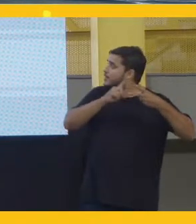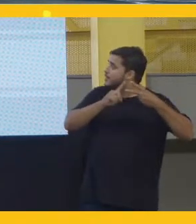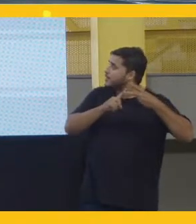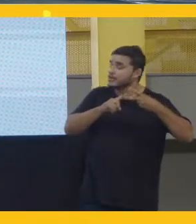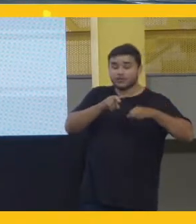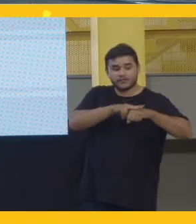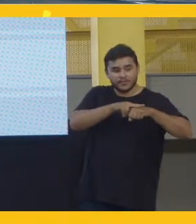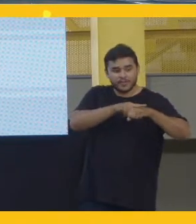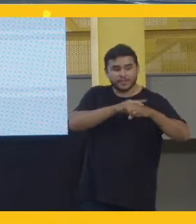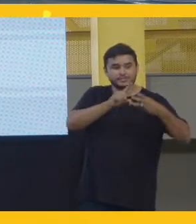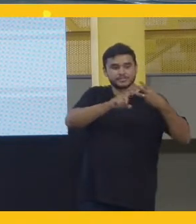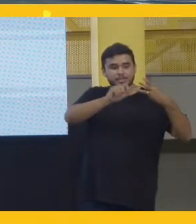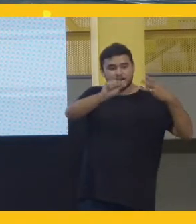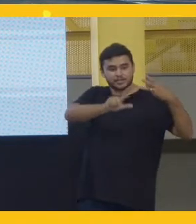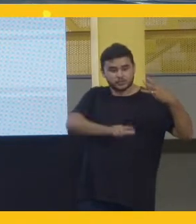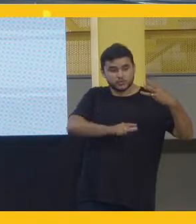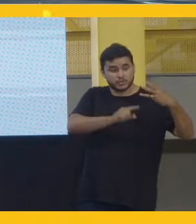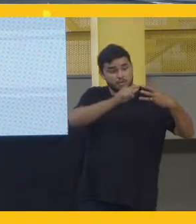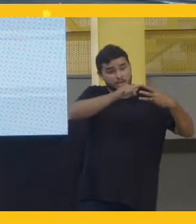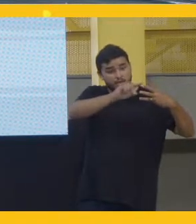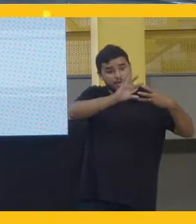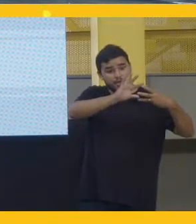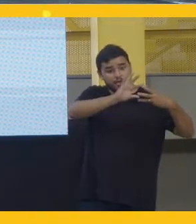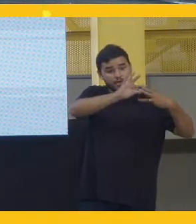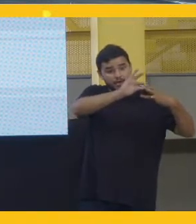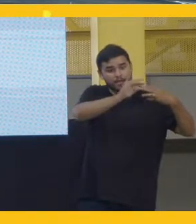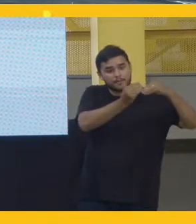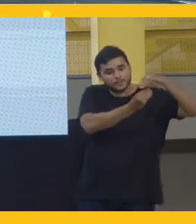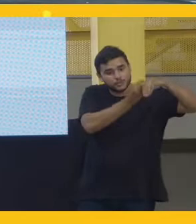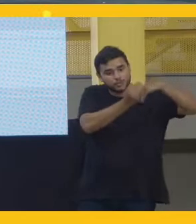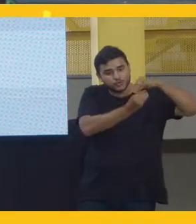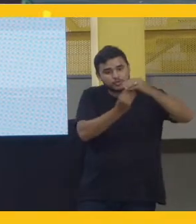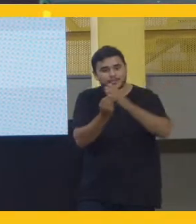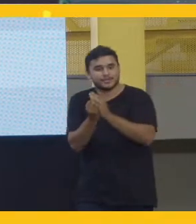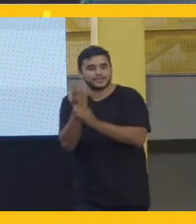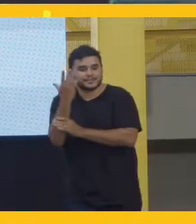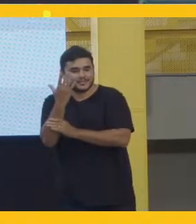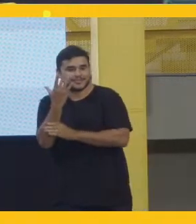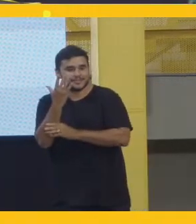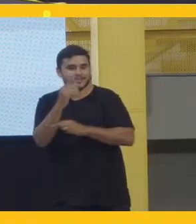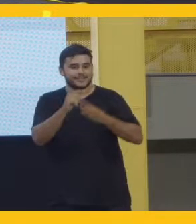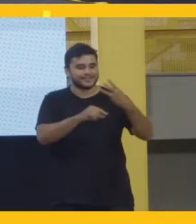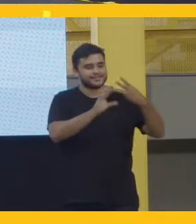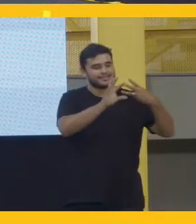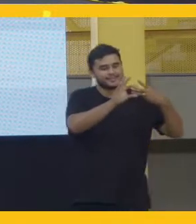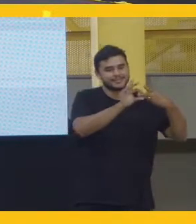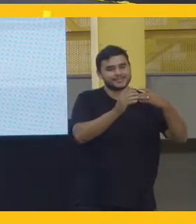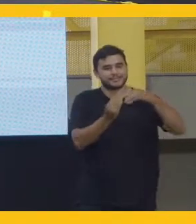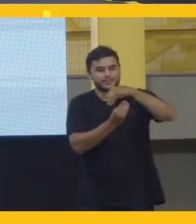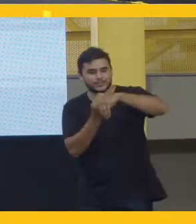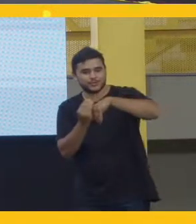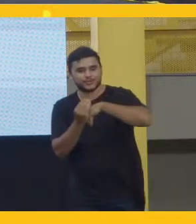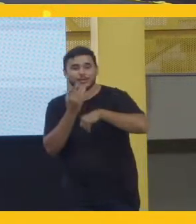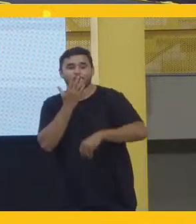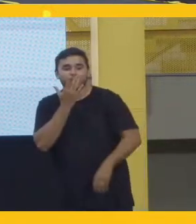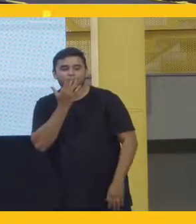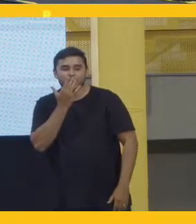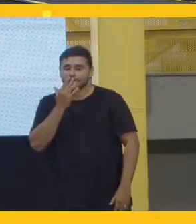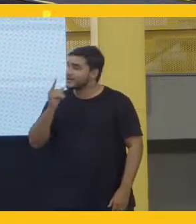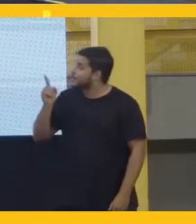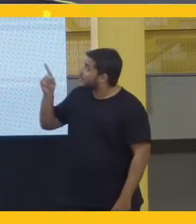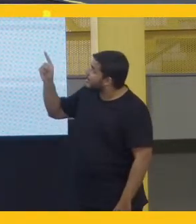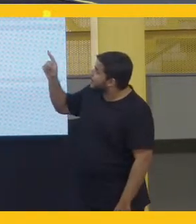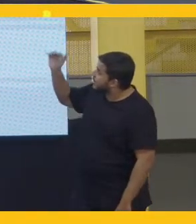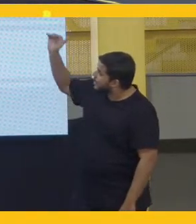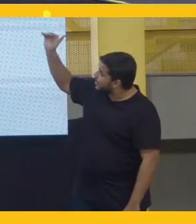verde. Quando a luz ciano, você fala, Douglas, o que é esse ciano? Essa cor que está aí na tela mesmo. Ela é um azul